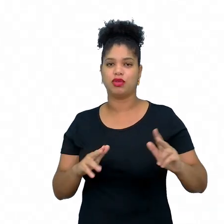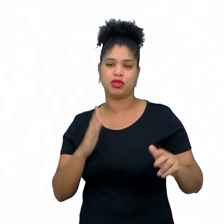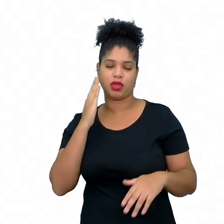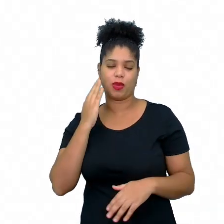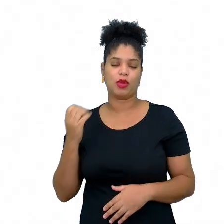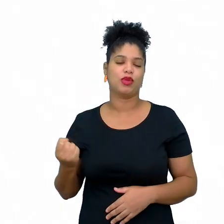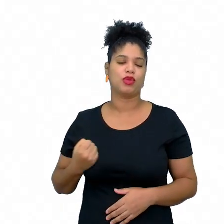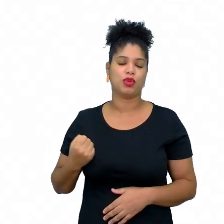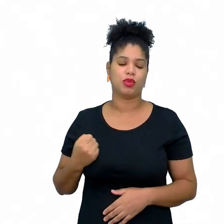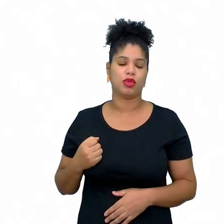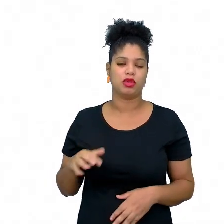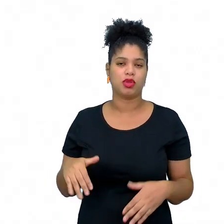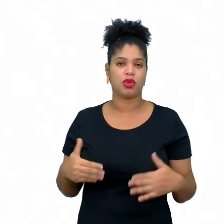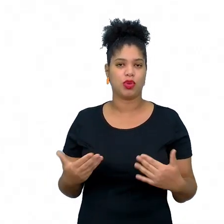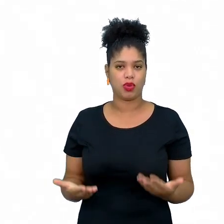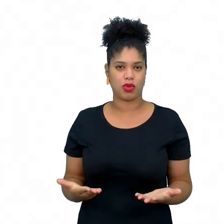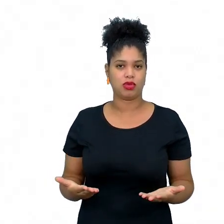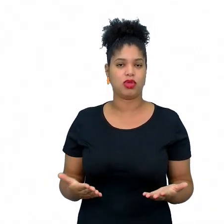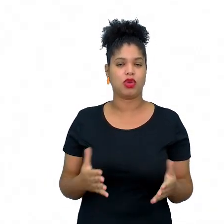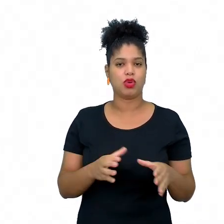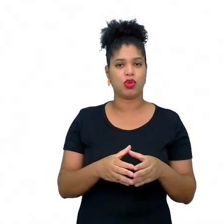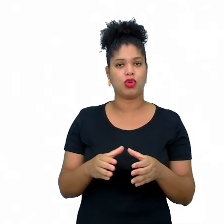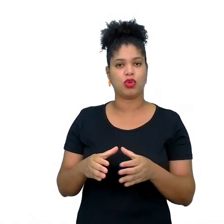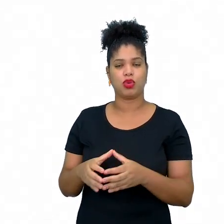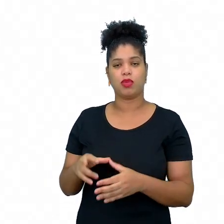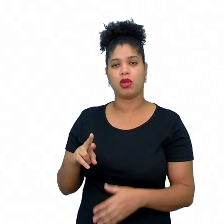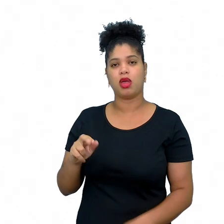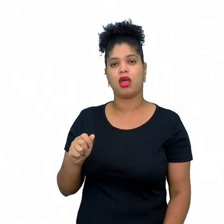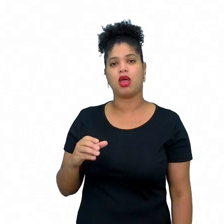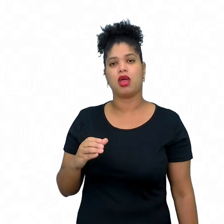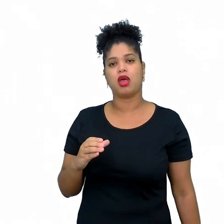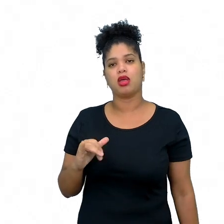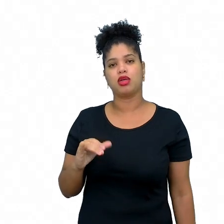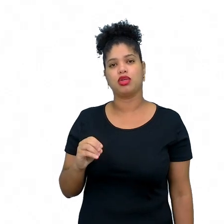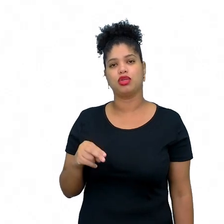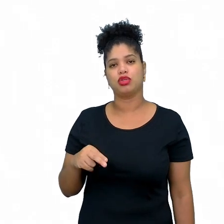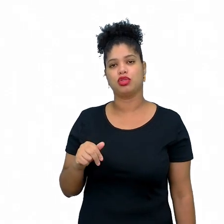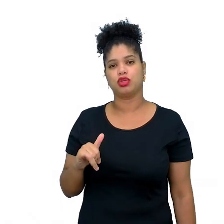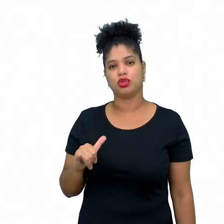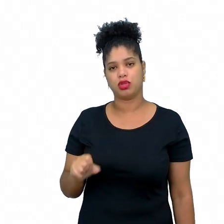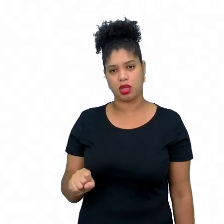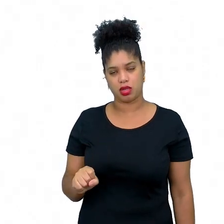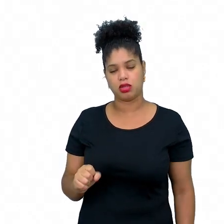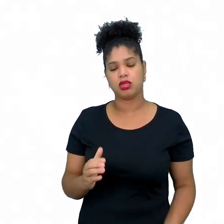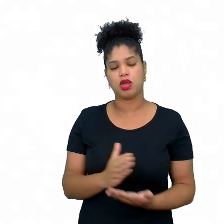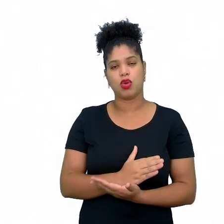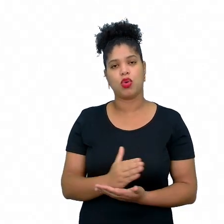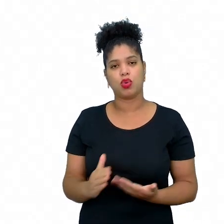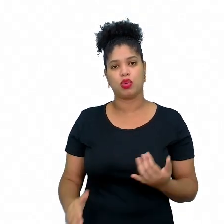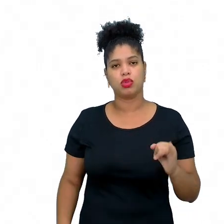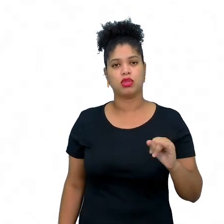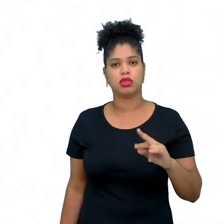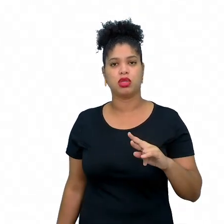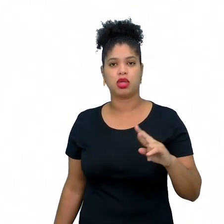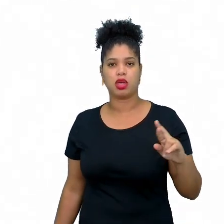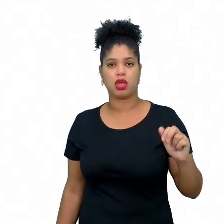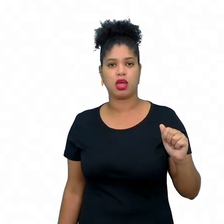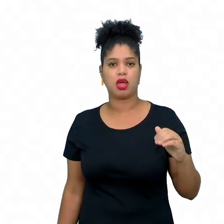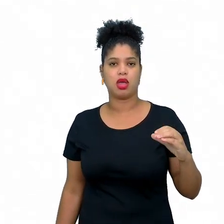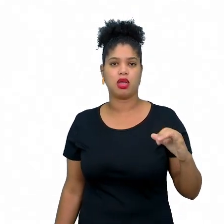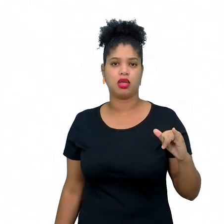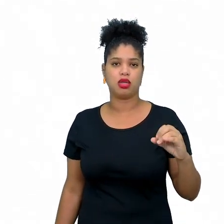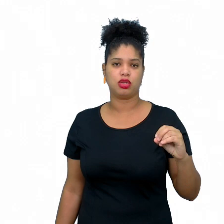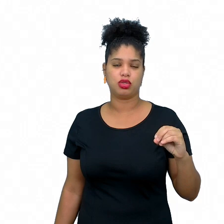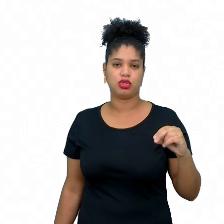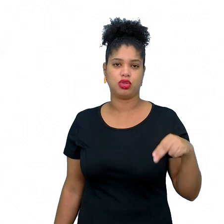de números naturais de um conjunto de números racionais e esses números irracionais, que irão aparecer nessa sequência